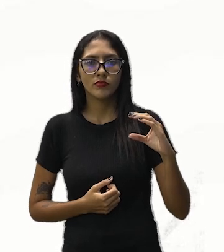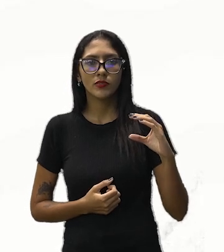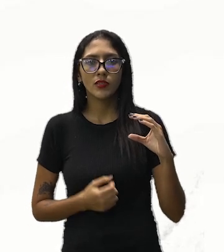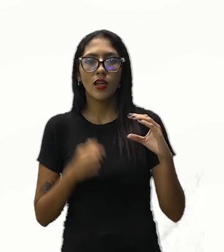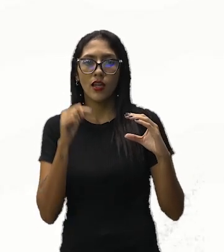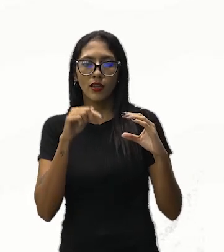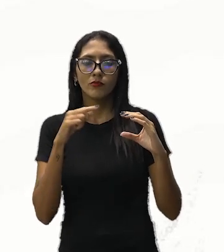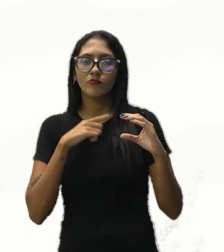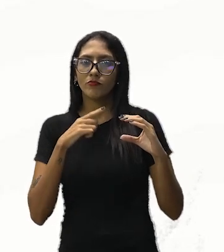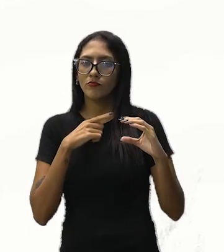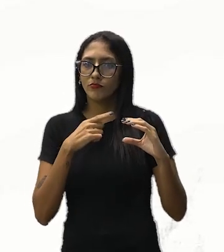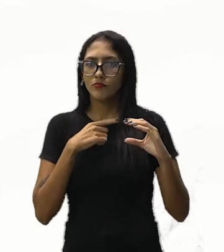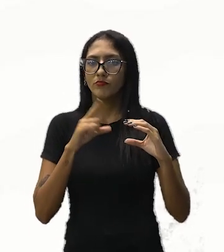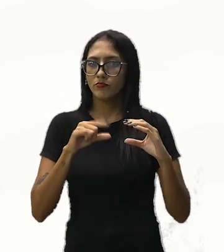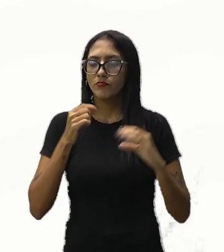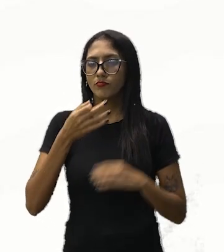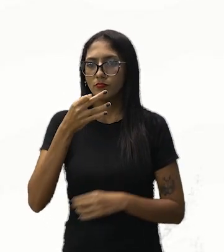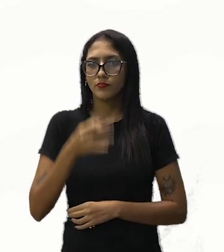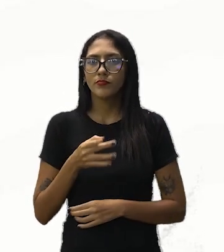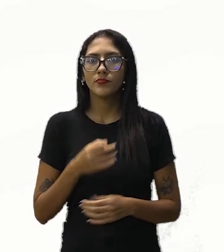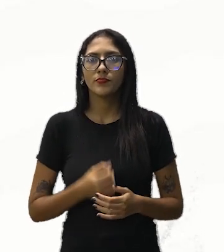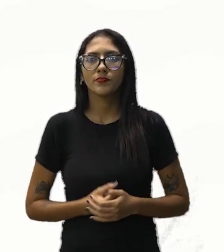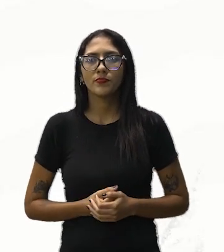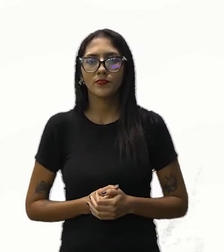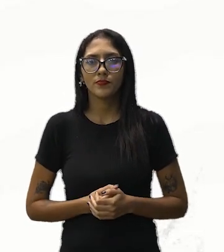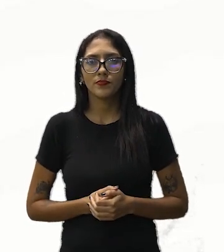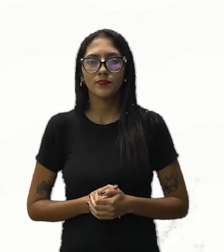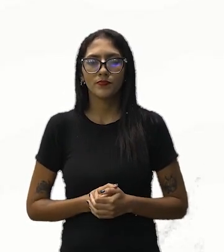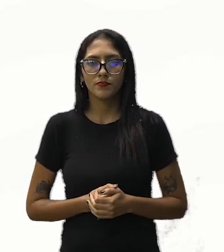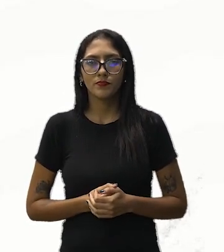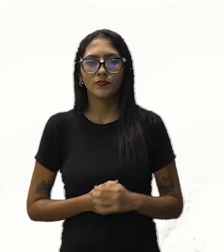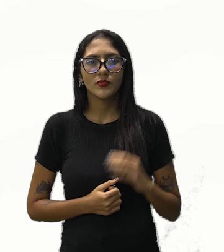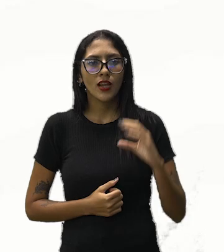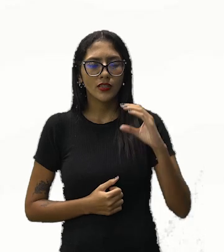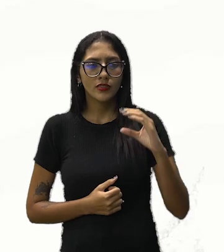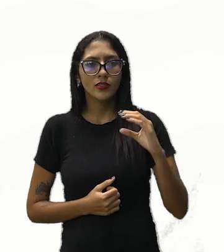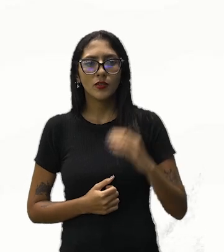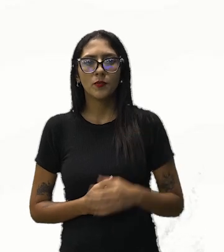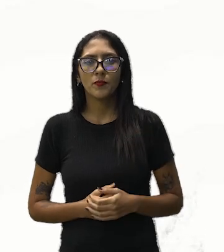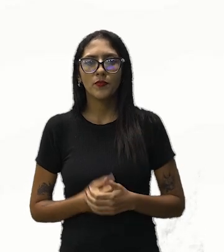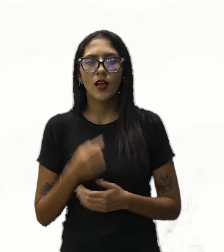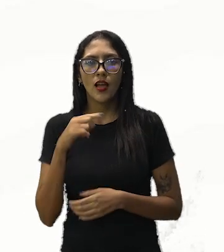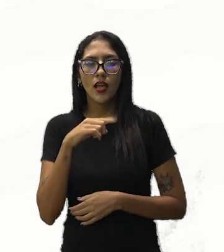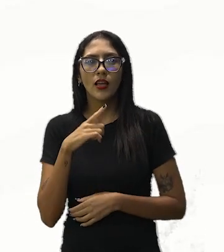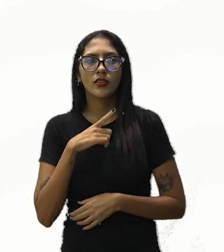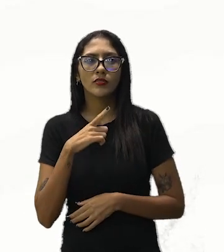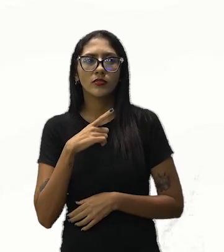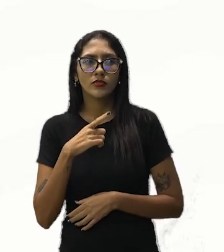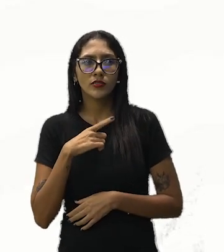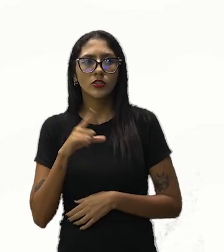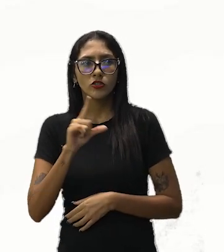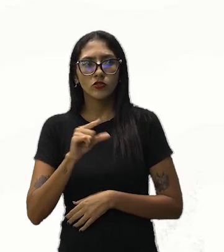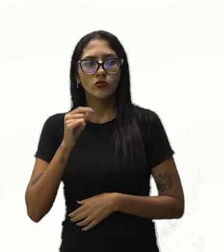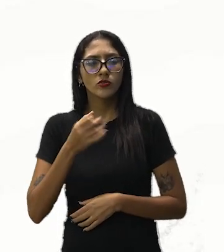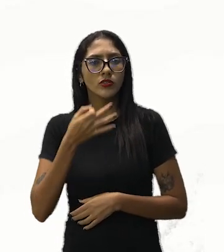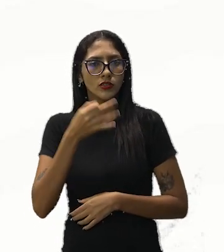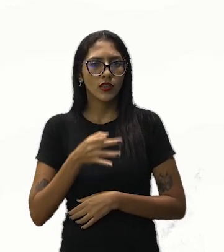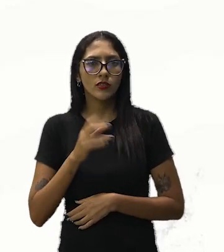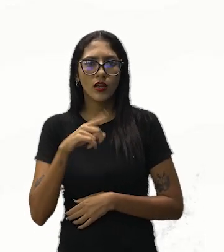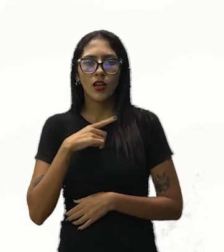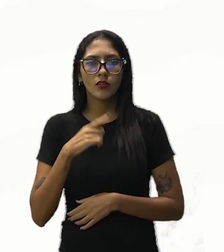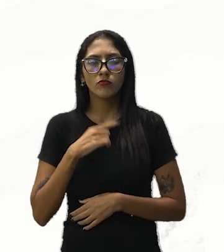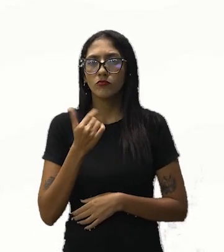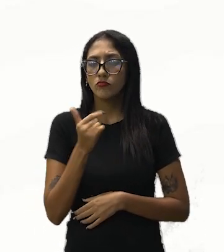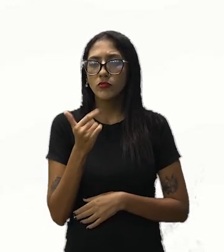a nossa resposta, tá? Então, a letra C é aquela que não apresenta uma